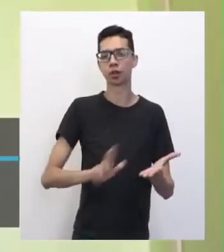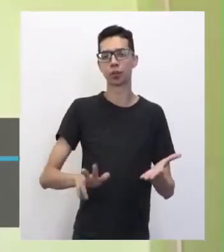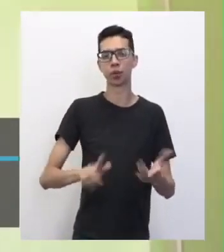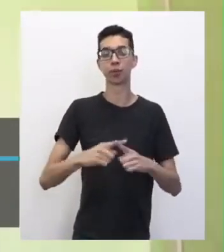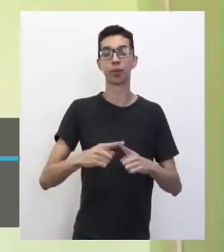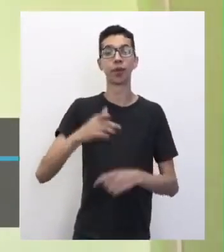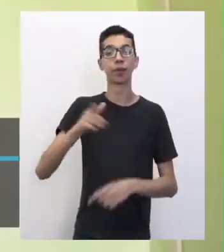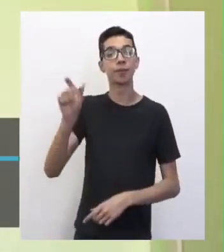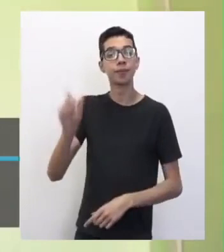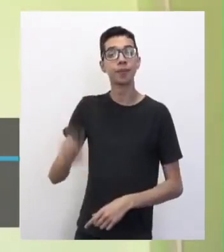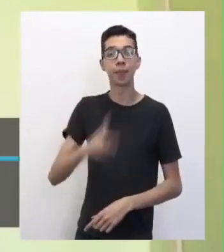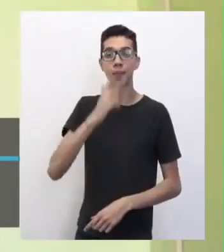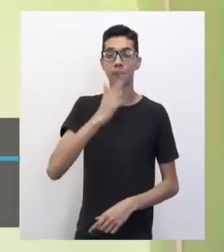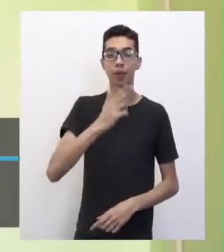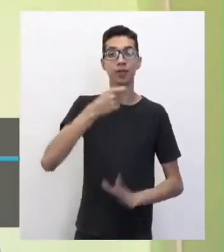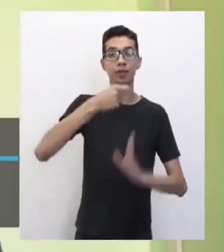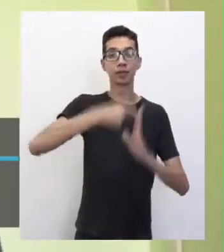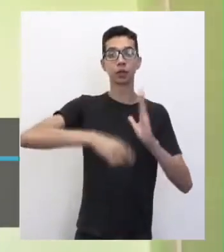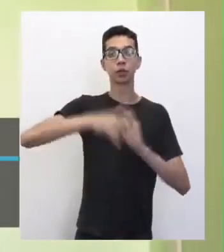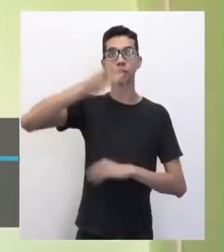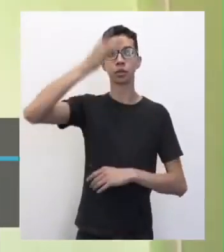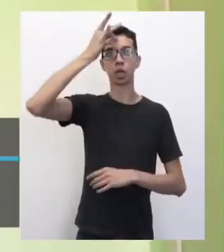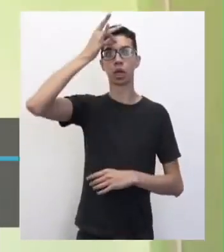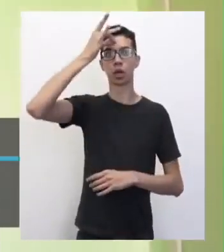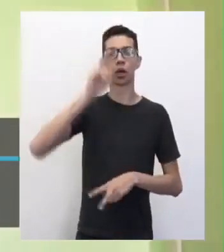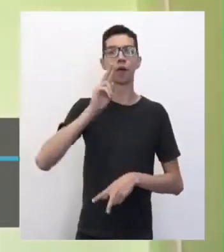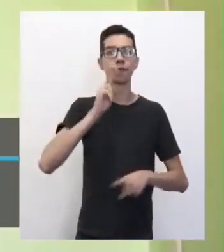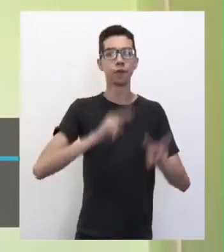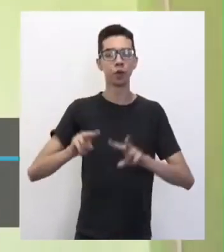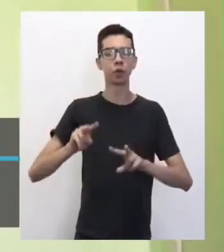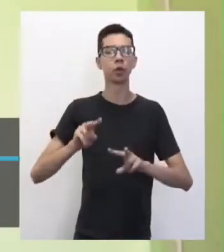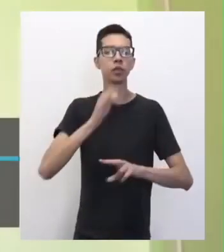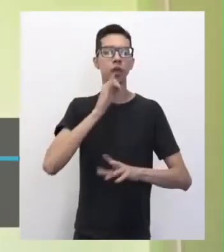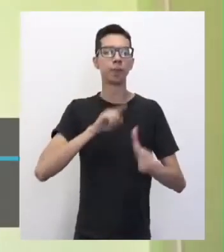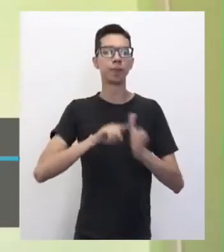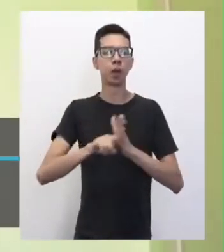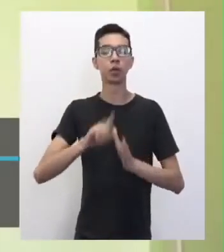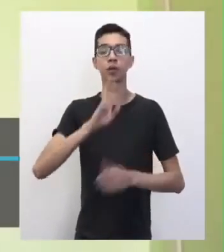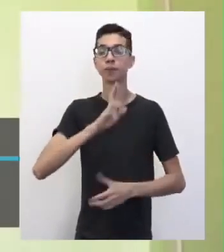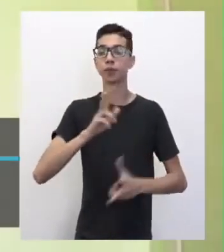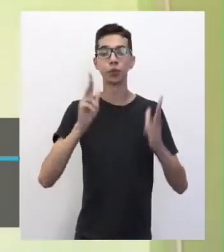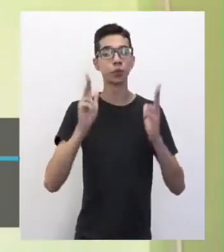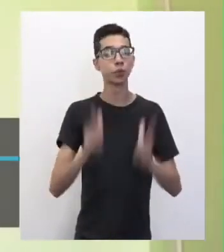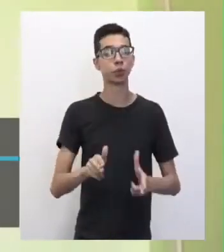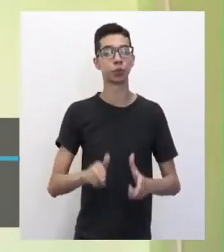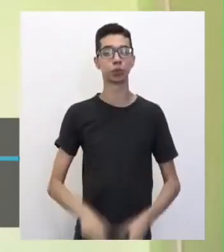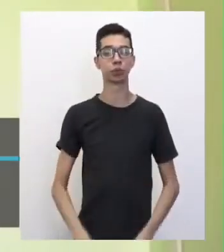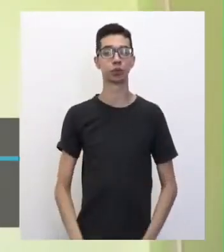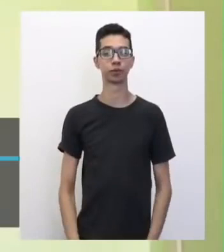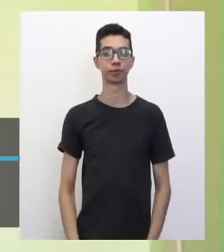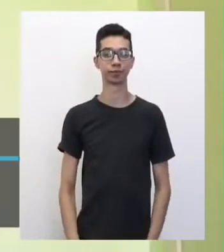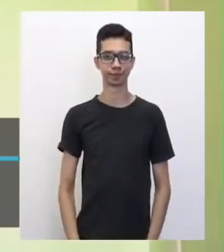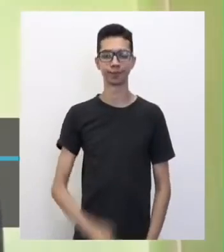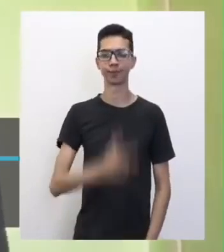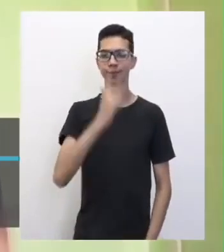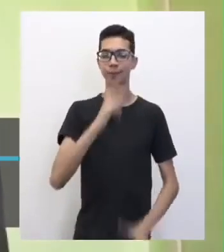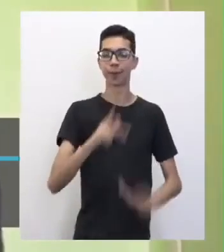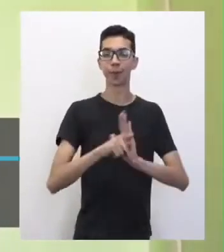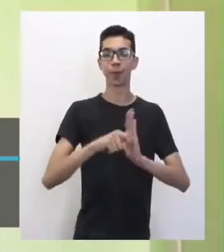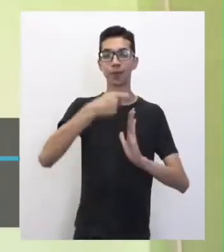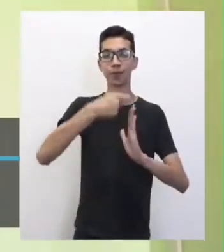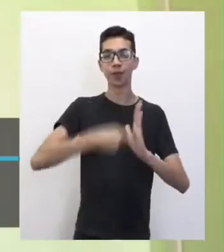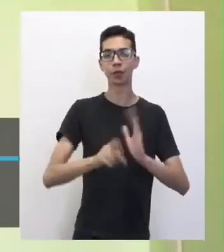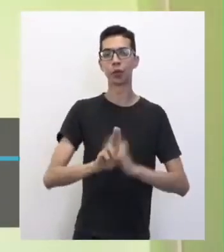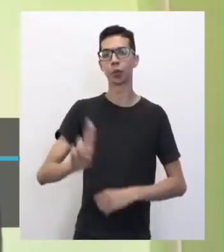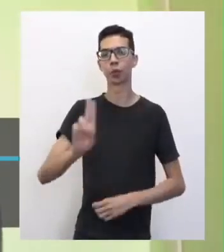pessoa decorou o texto, então quando ela viu a pergunta, ela respondeu exatamente com as palavras que estavam no texto.